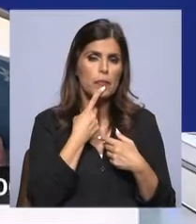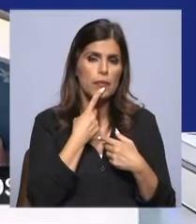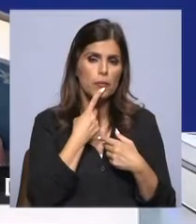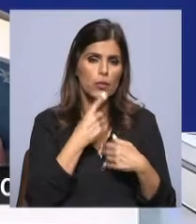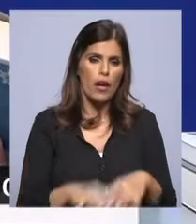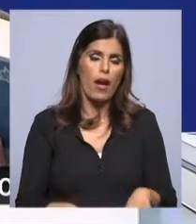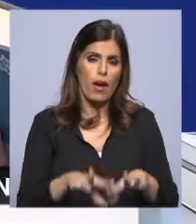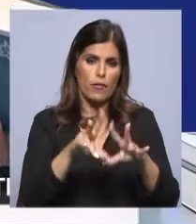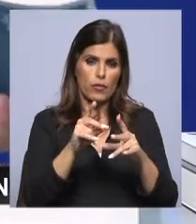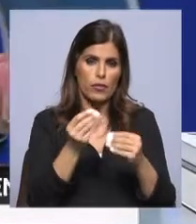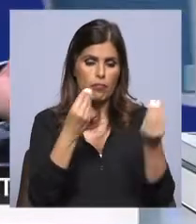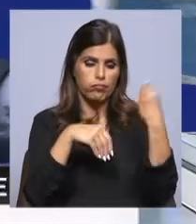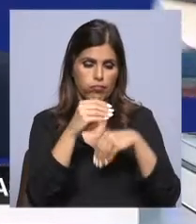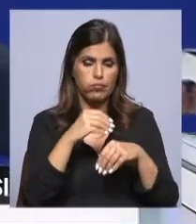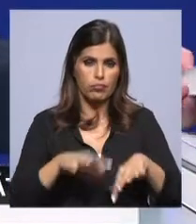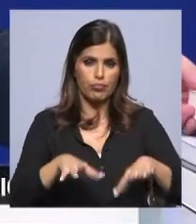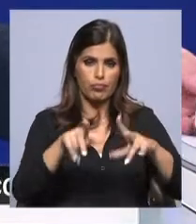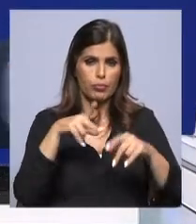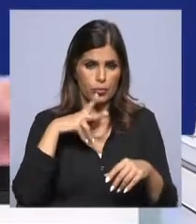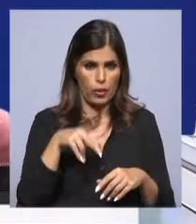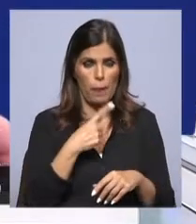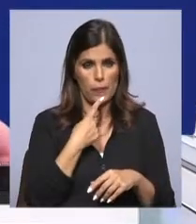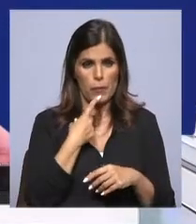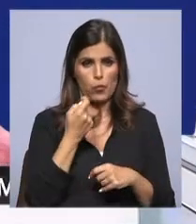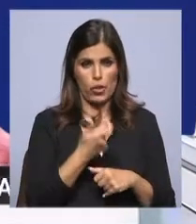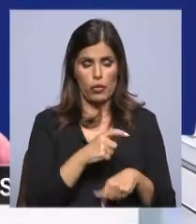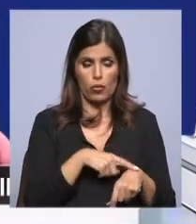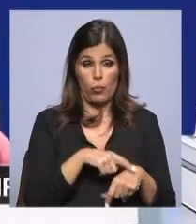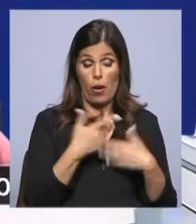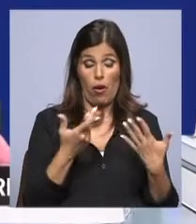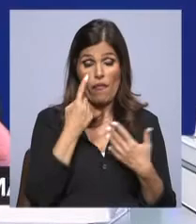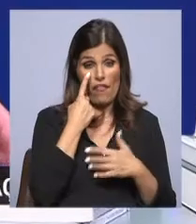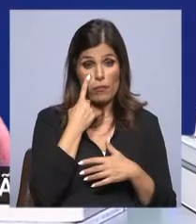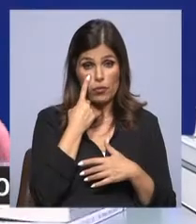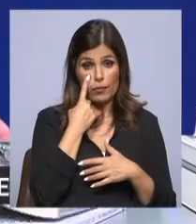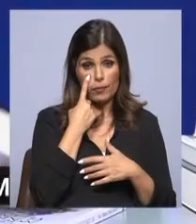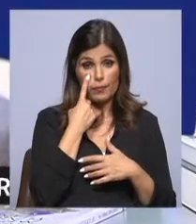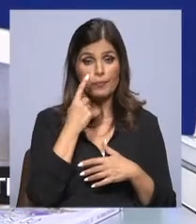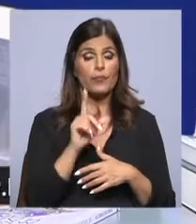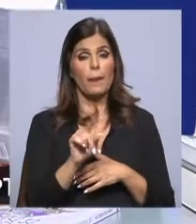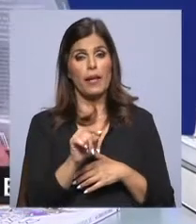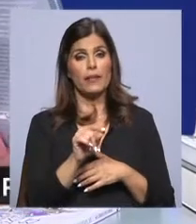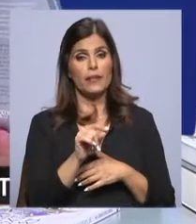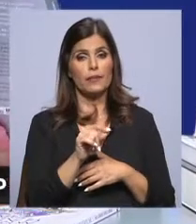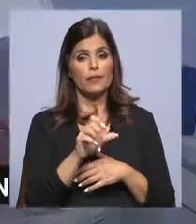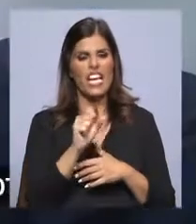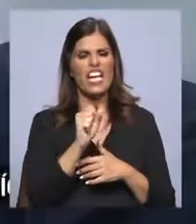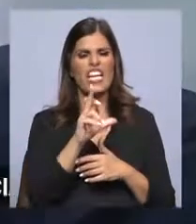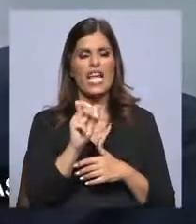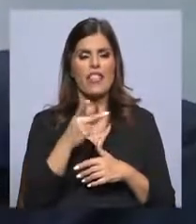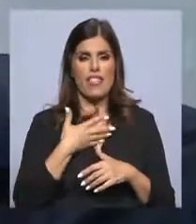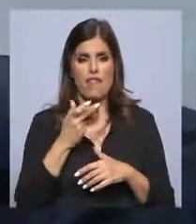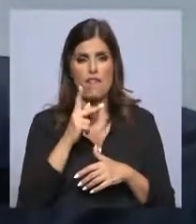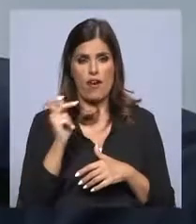evolução e a construção de Portugal e também, se calhar, para perceber um bocadinho os tempos que nós vivemos. Em boa hora, a Gradiva, em mais um